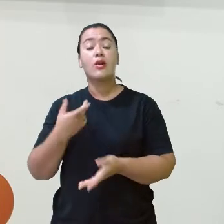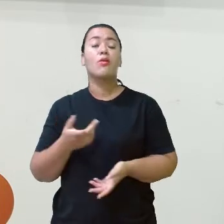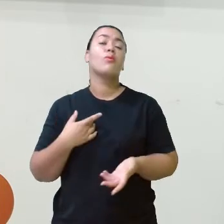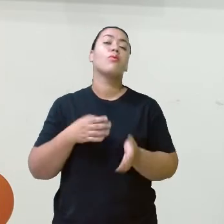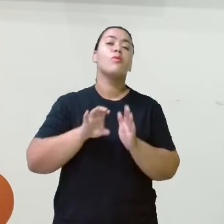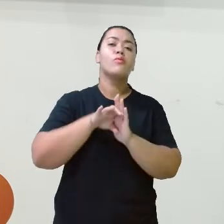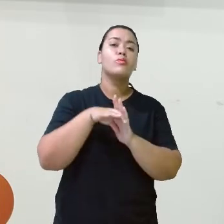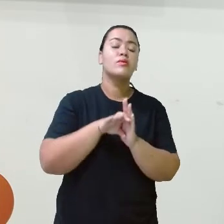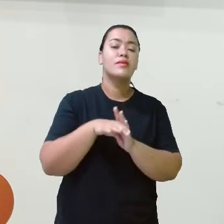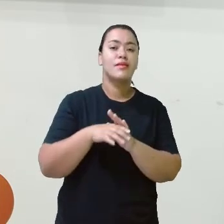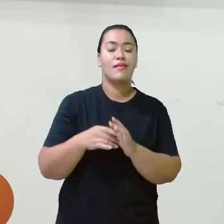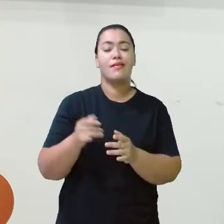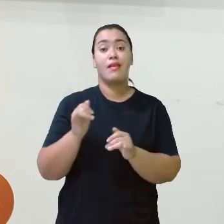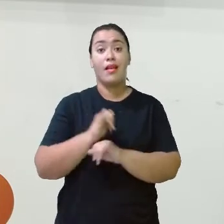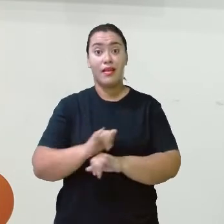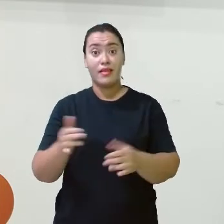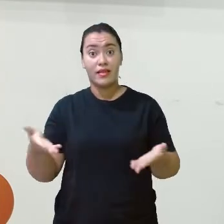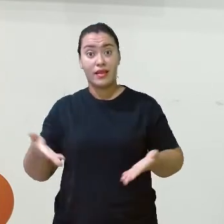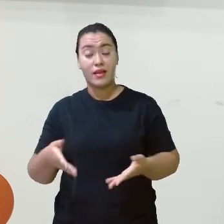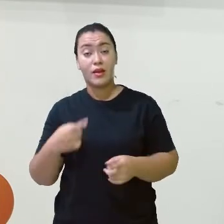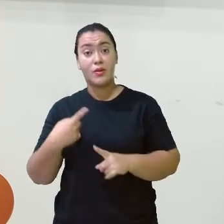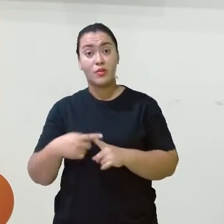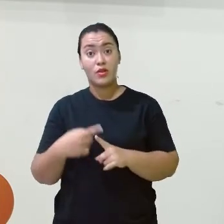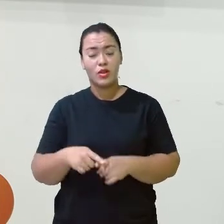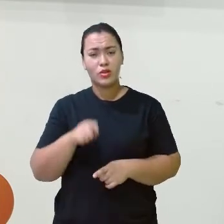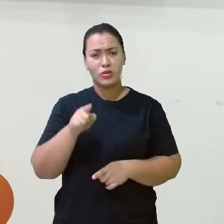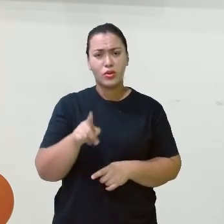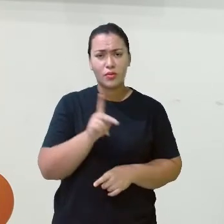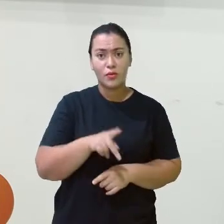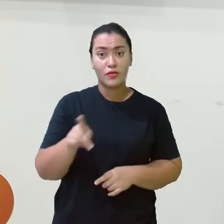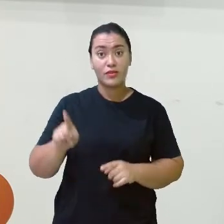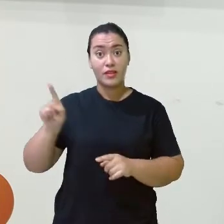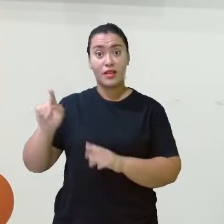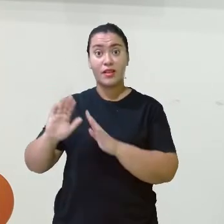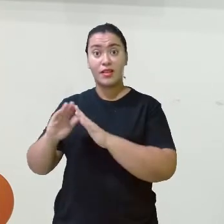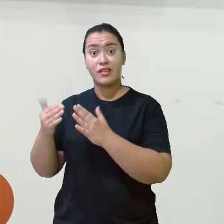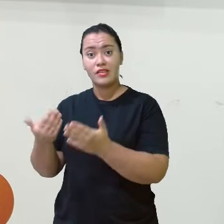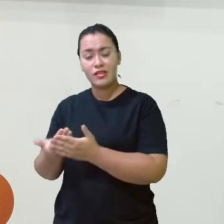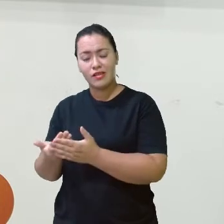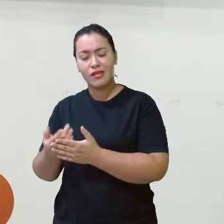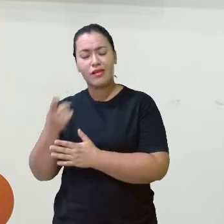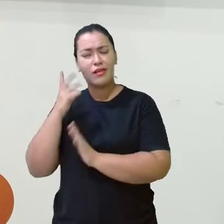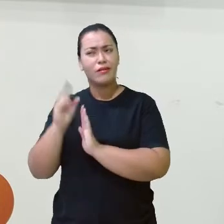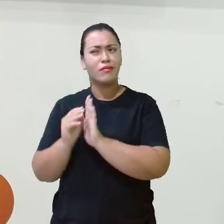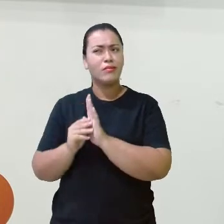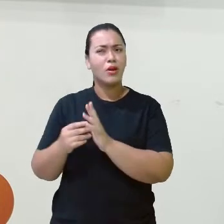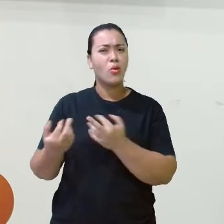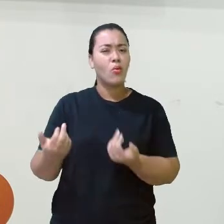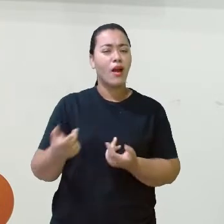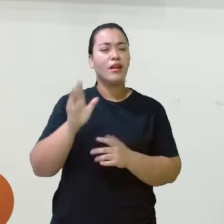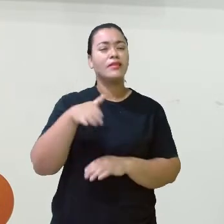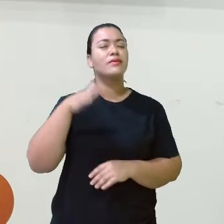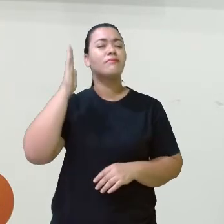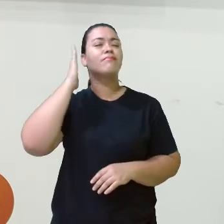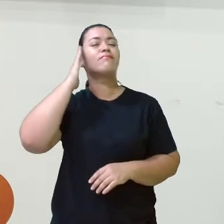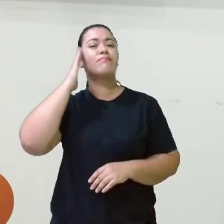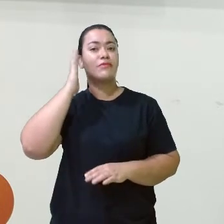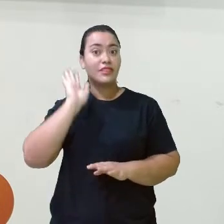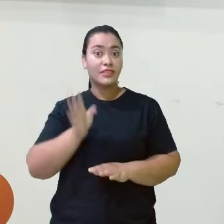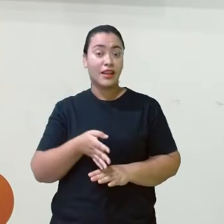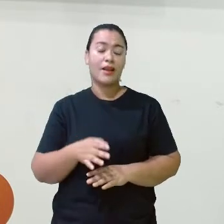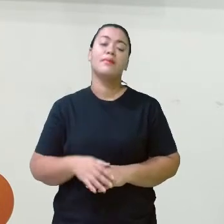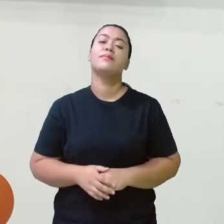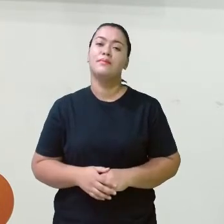aqui, porque quando tua professora trabalhar este conteúdo, você já vai estar ciente, você vai estar